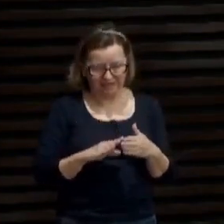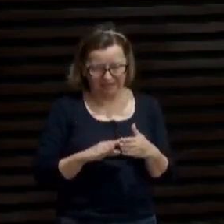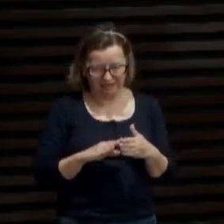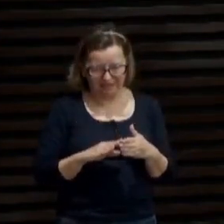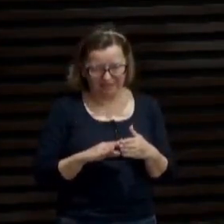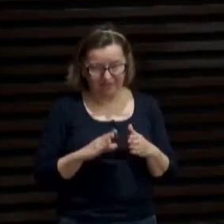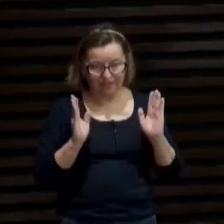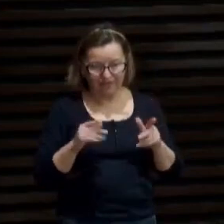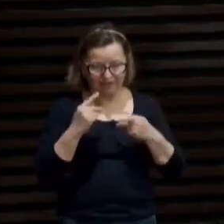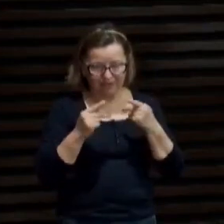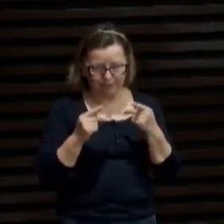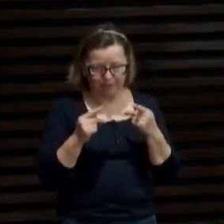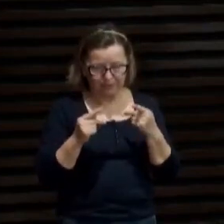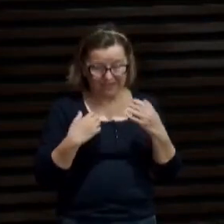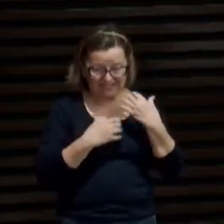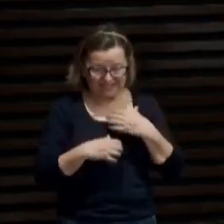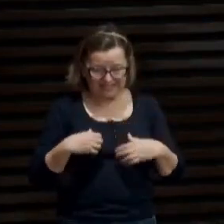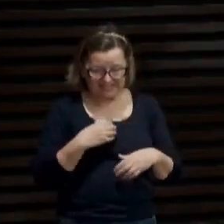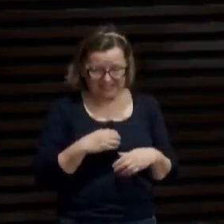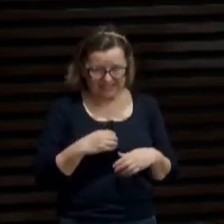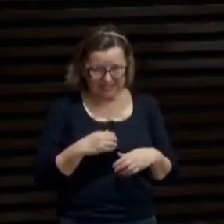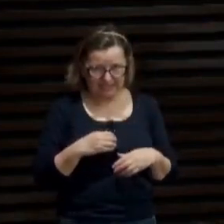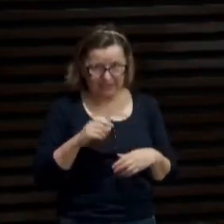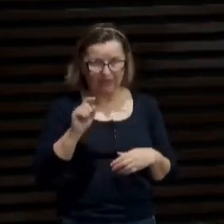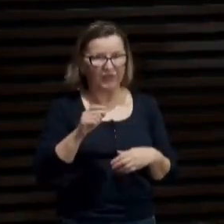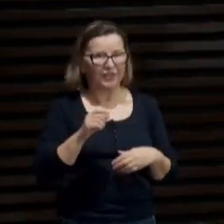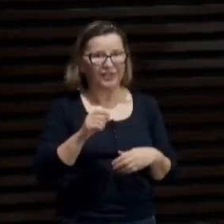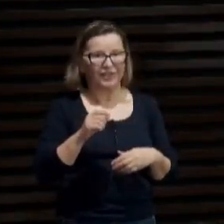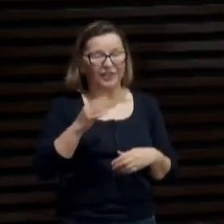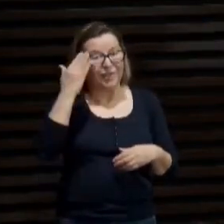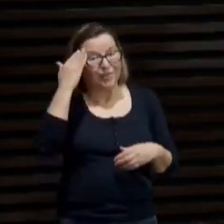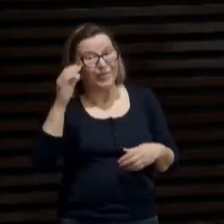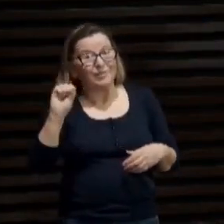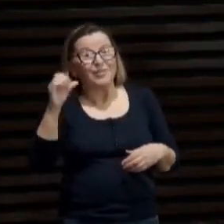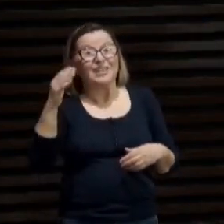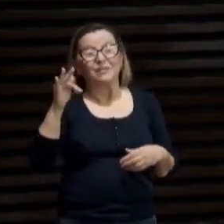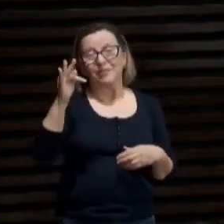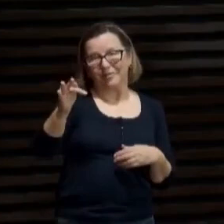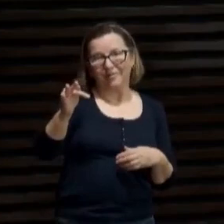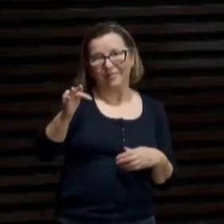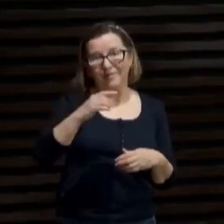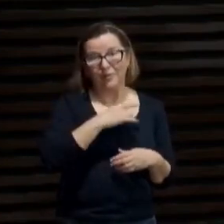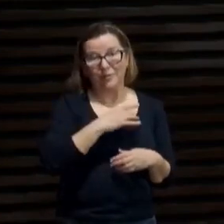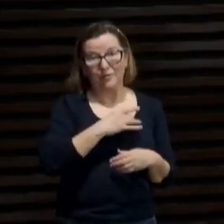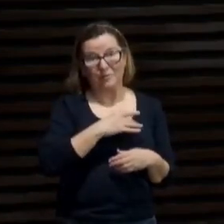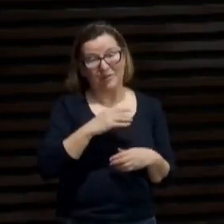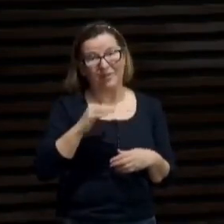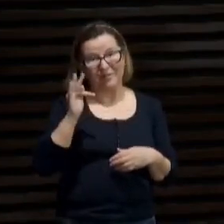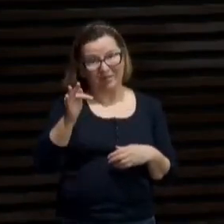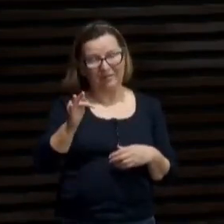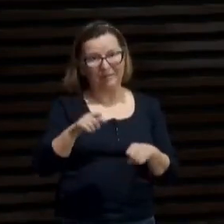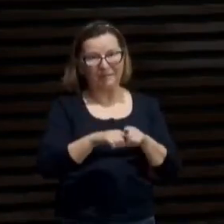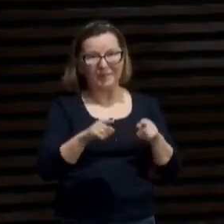agora do dicionário, que a ansiedade é você desconhecer o futuro, ou o medo do incerto. Isso seria a causa da ansiedade. Mas do ponto de